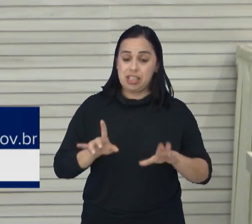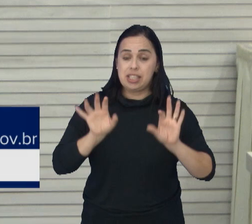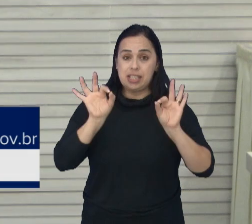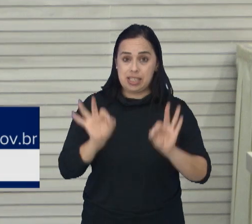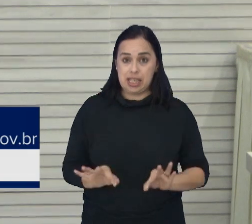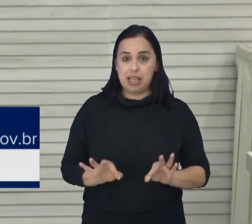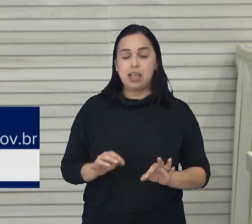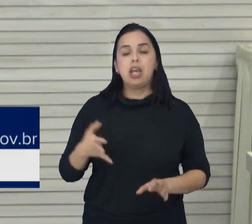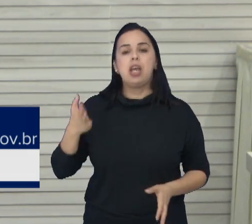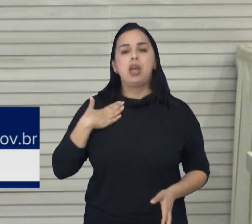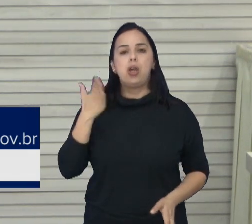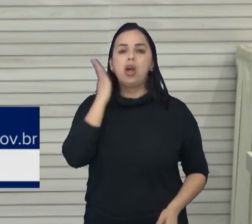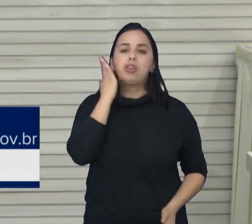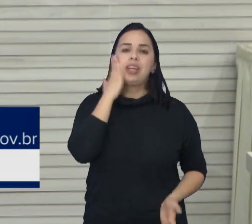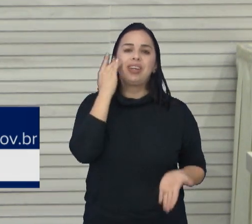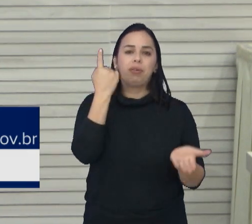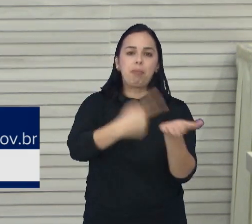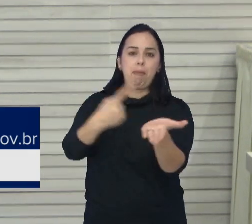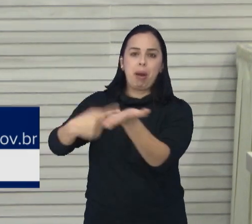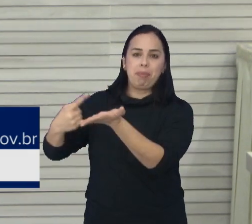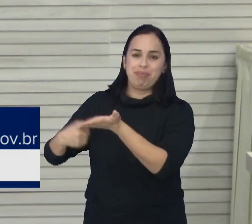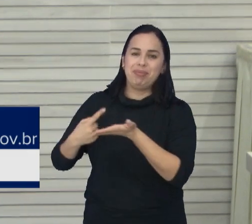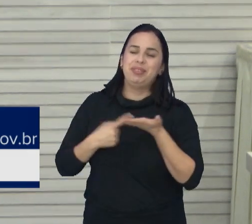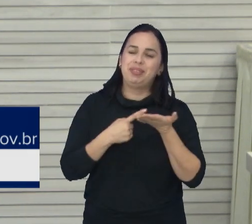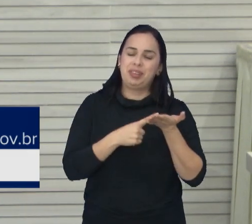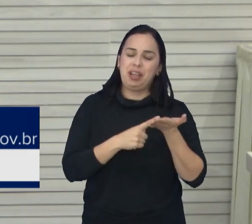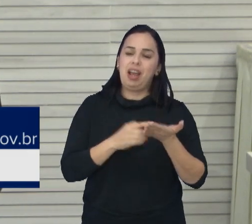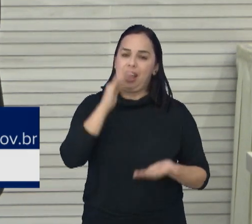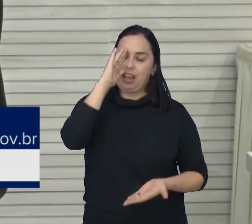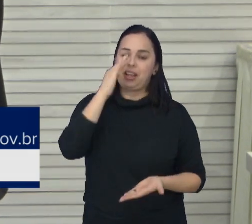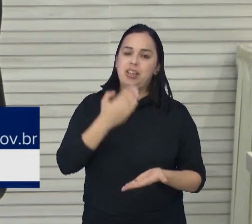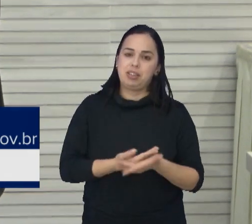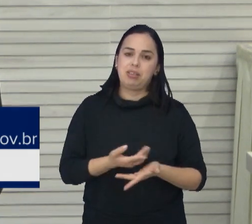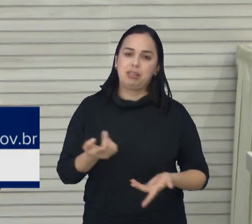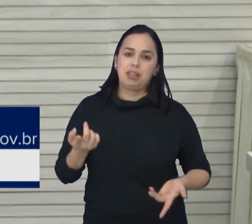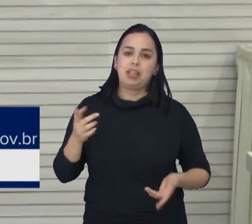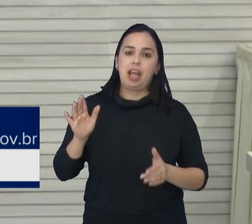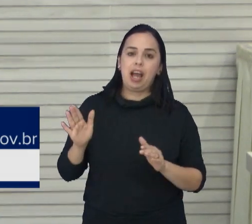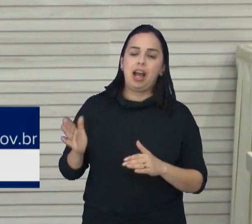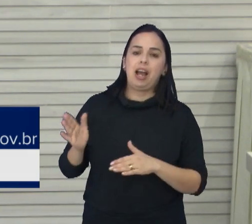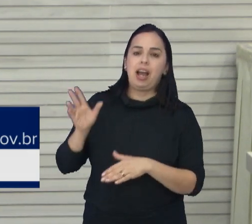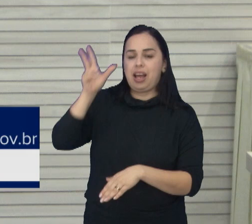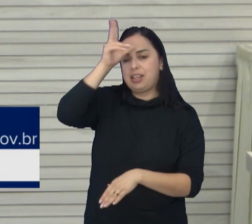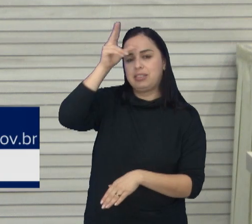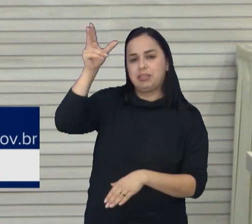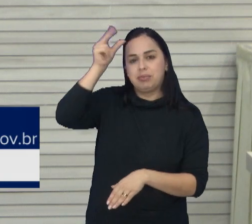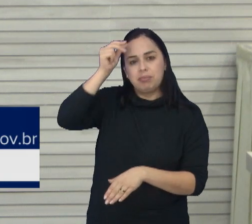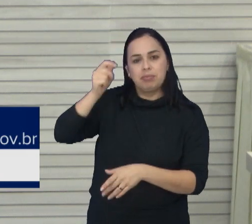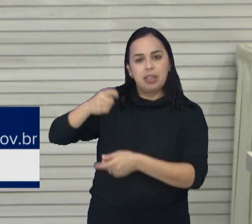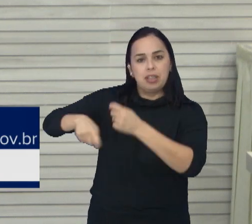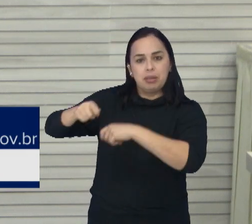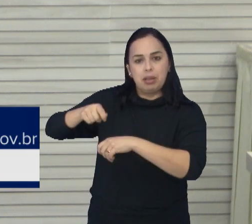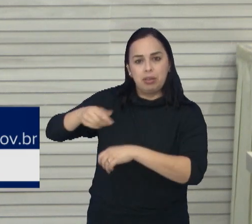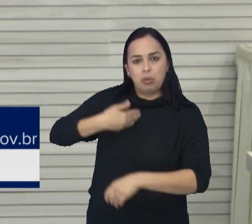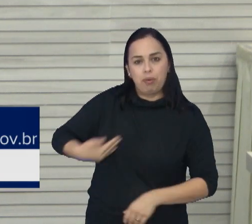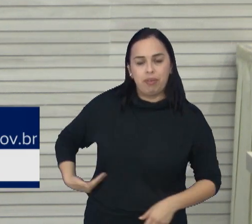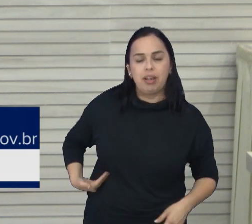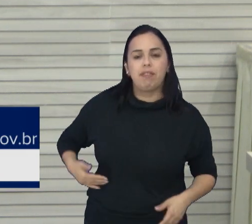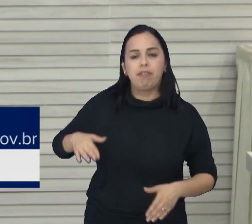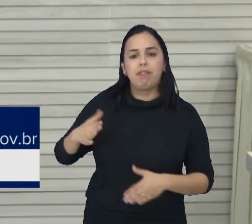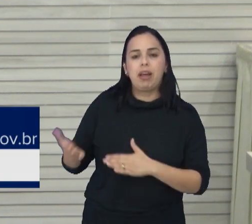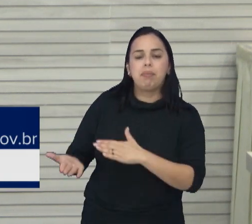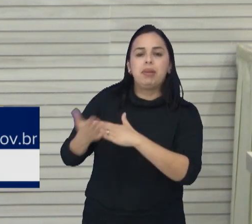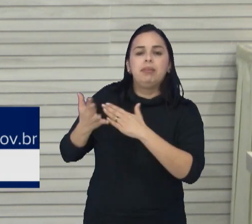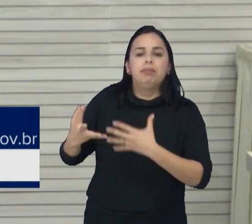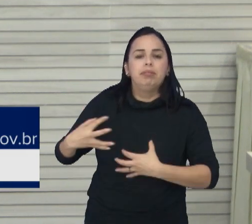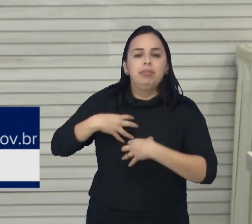posso contar, acredito muito, né, que vamos contar com a administração pública, a sensibilidade para modificar essa realidade e